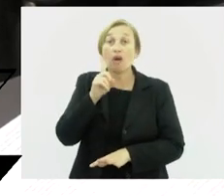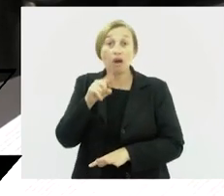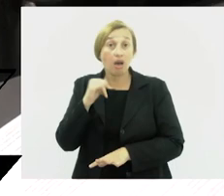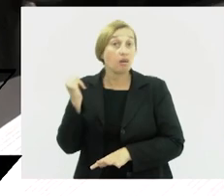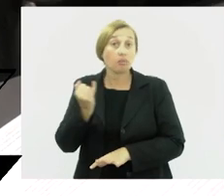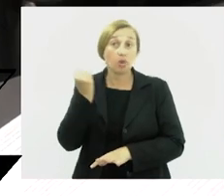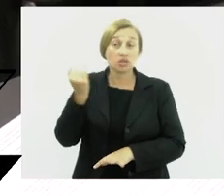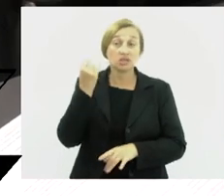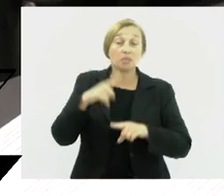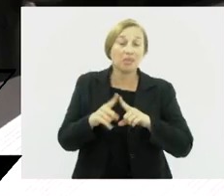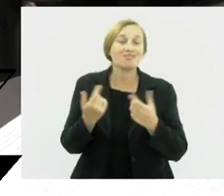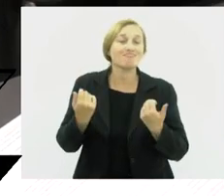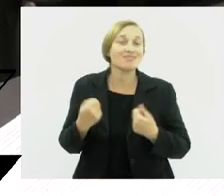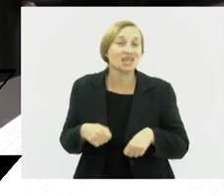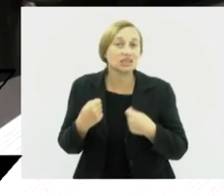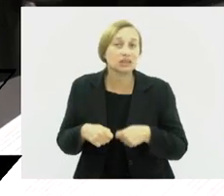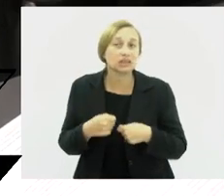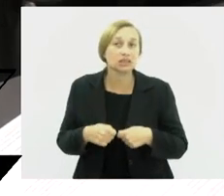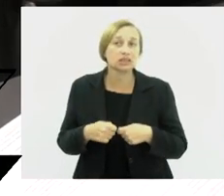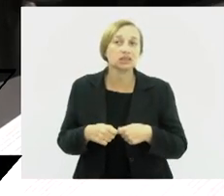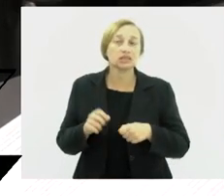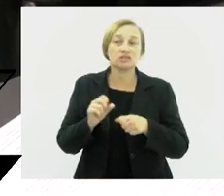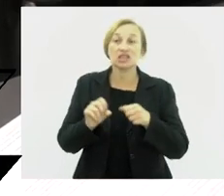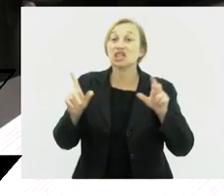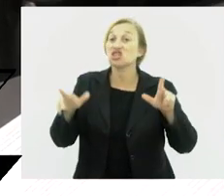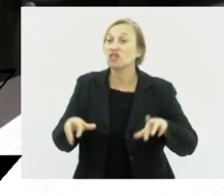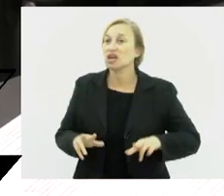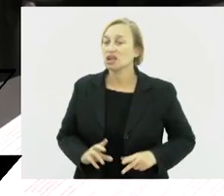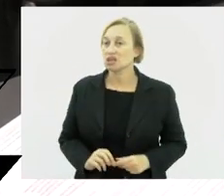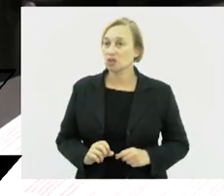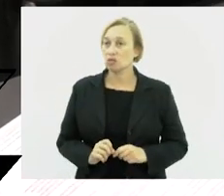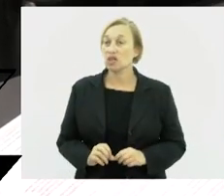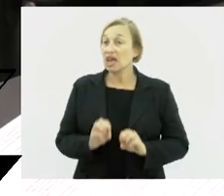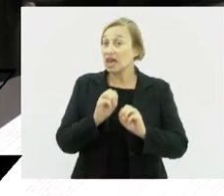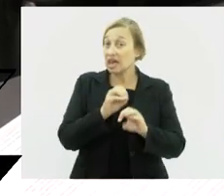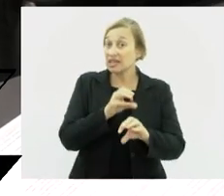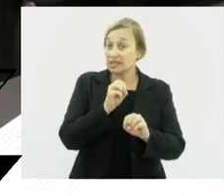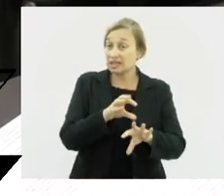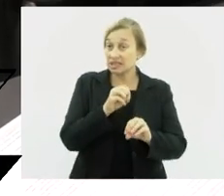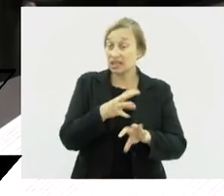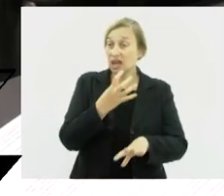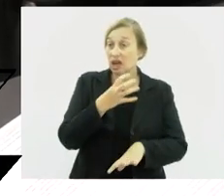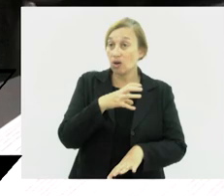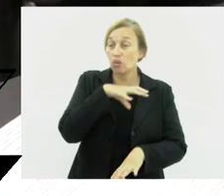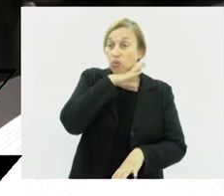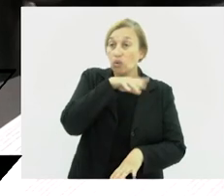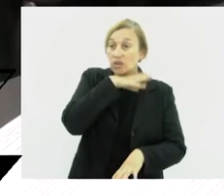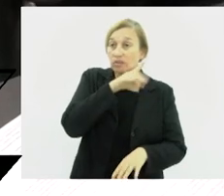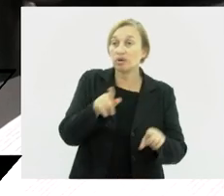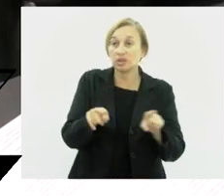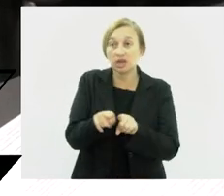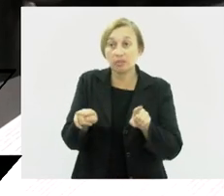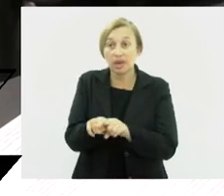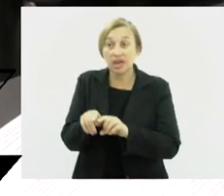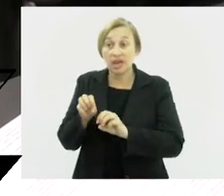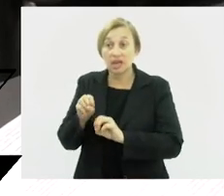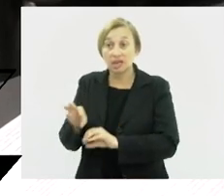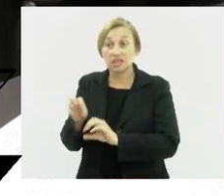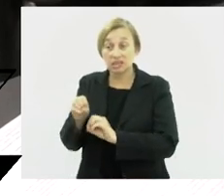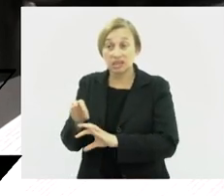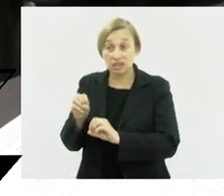efetivo, mas ele precisa fazer a diferenciação entre educação animal e educação ambiental, já que